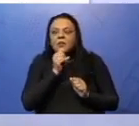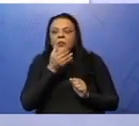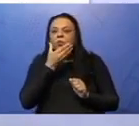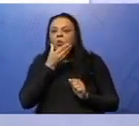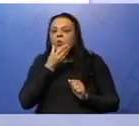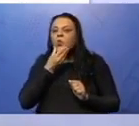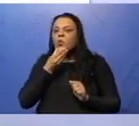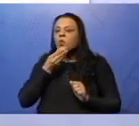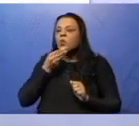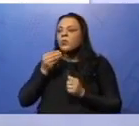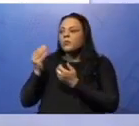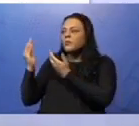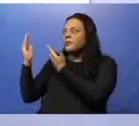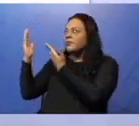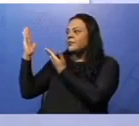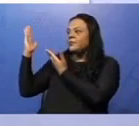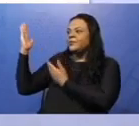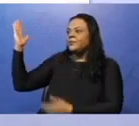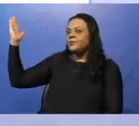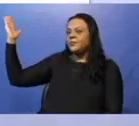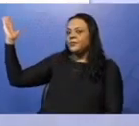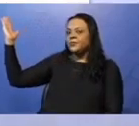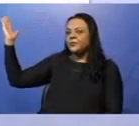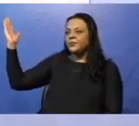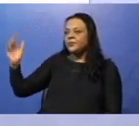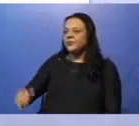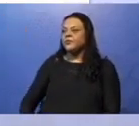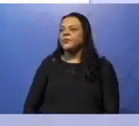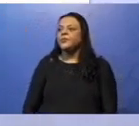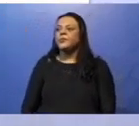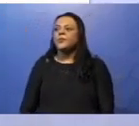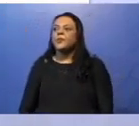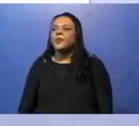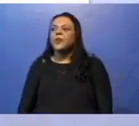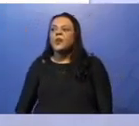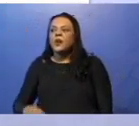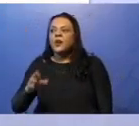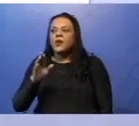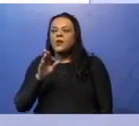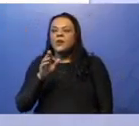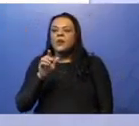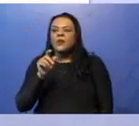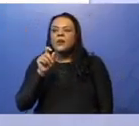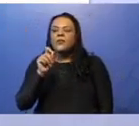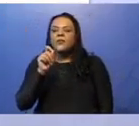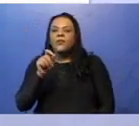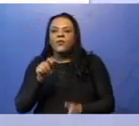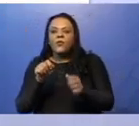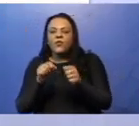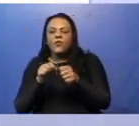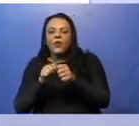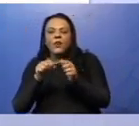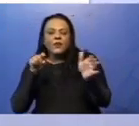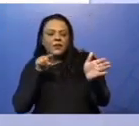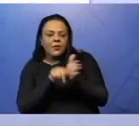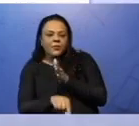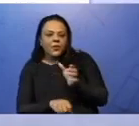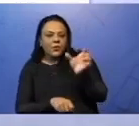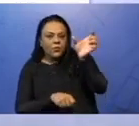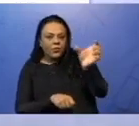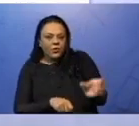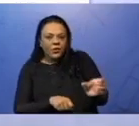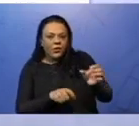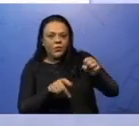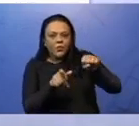Pernambuco. Então, quem que era um senhor de engenho? O Barba Azul. Então, por isso que é senhor e não é